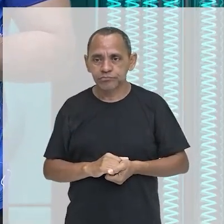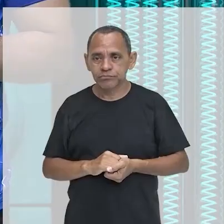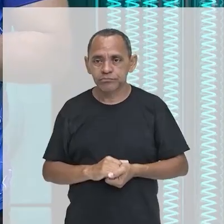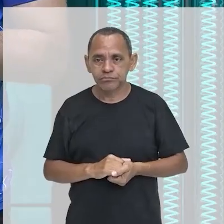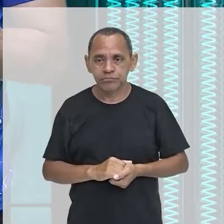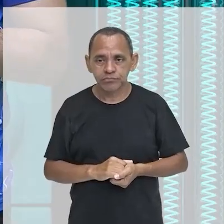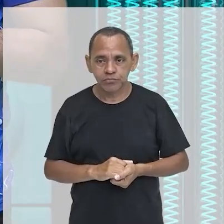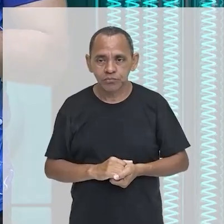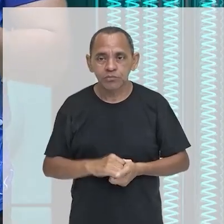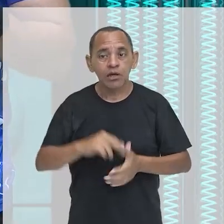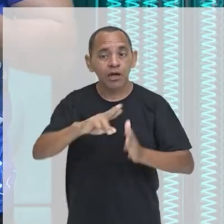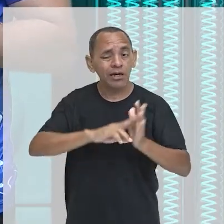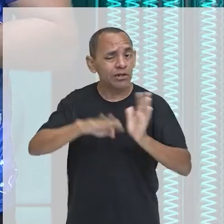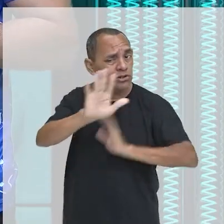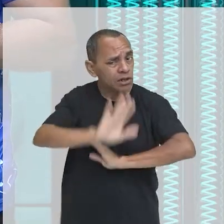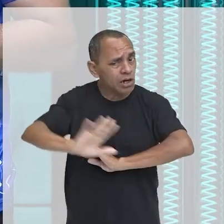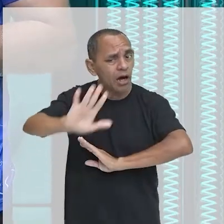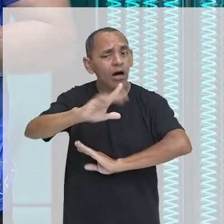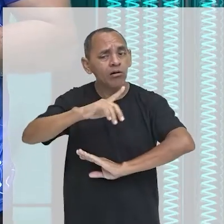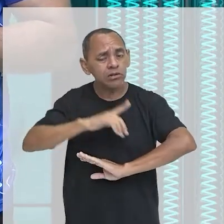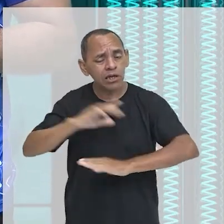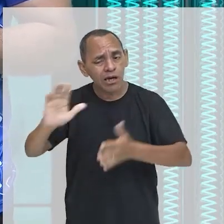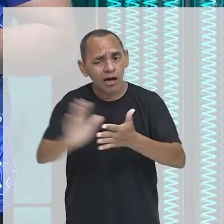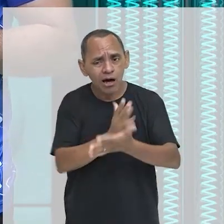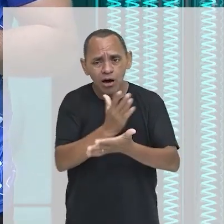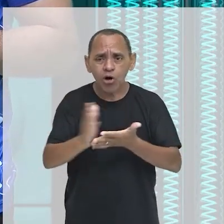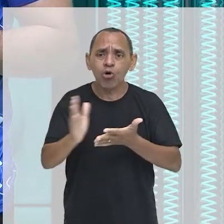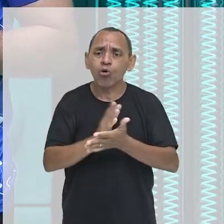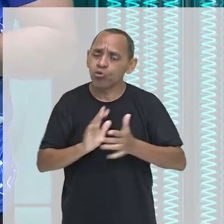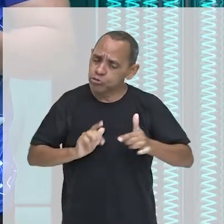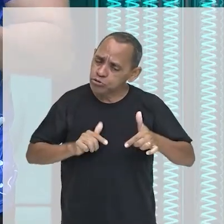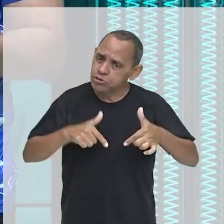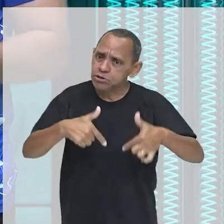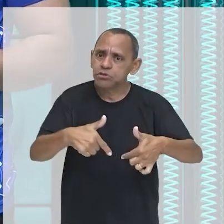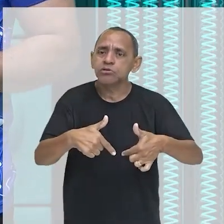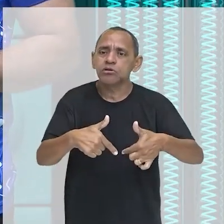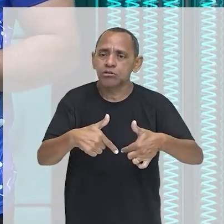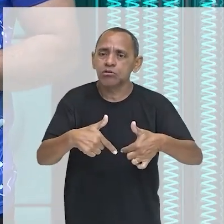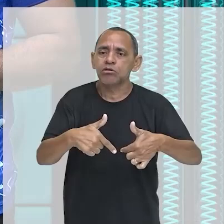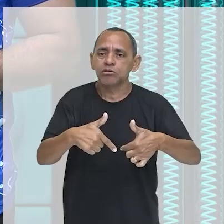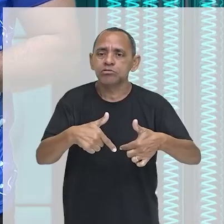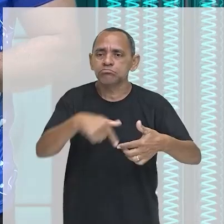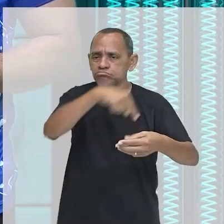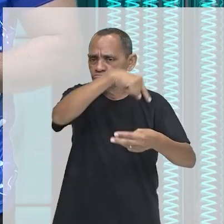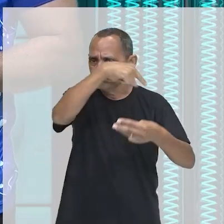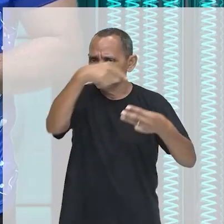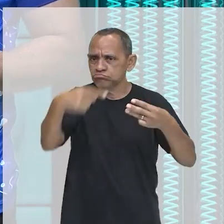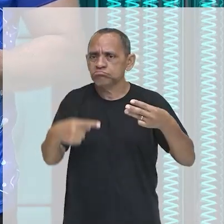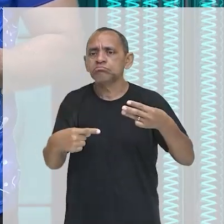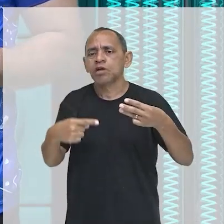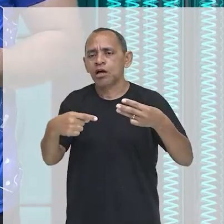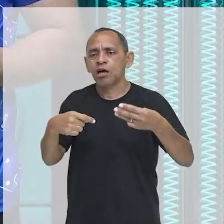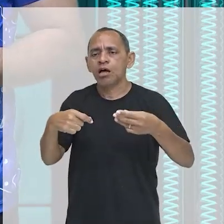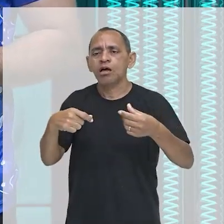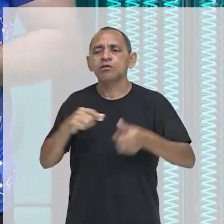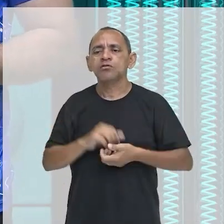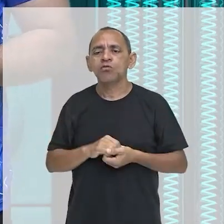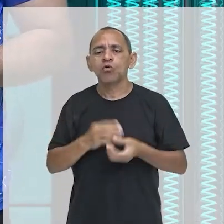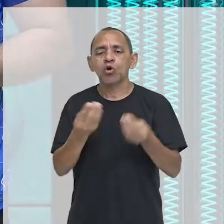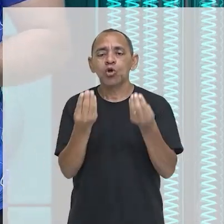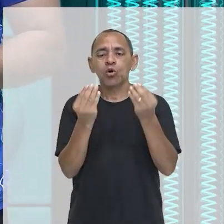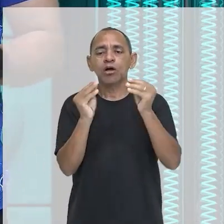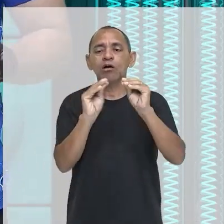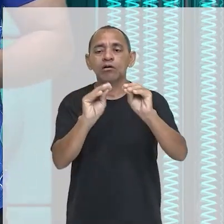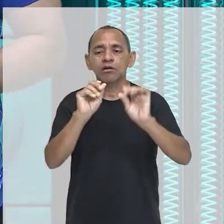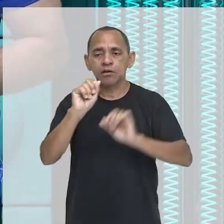ver algumas situações, né, que fogem dessa regra geral, mas que no final das contas vai ter um S lá para evidenciar